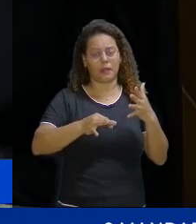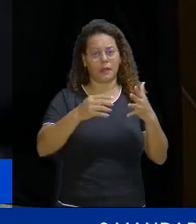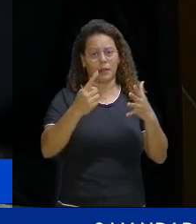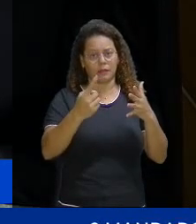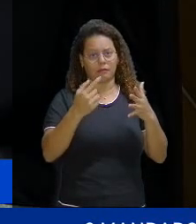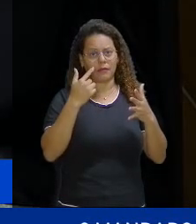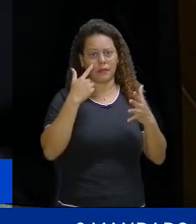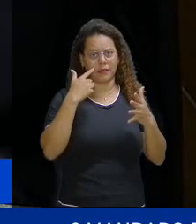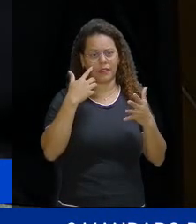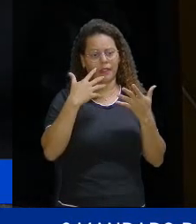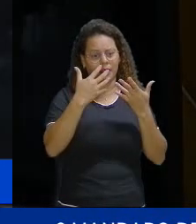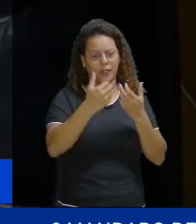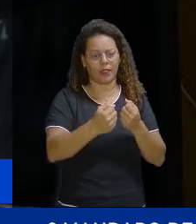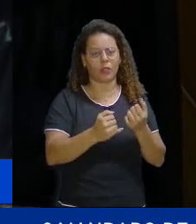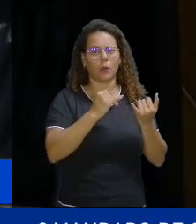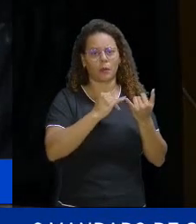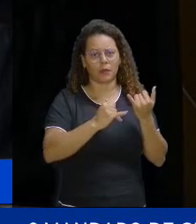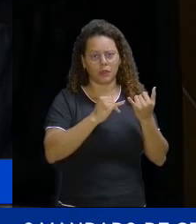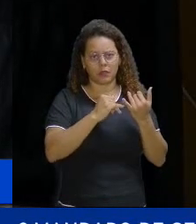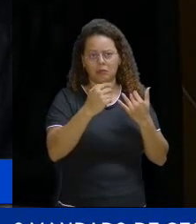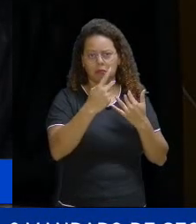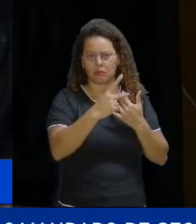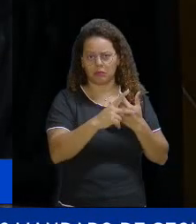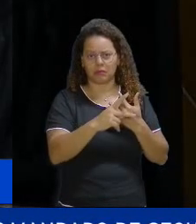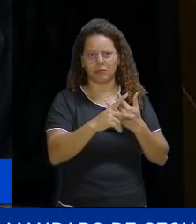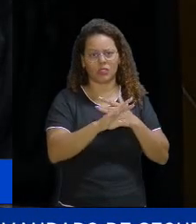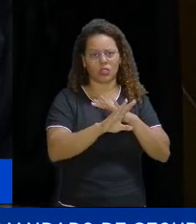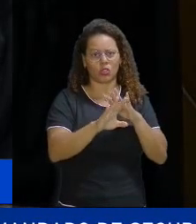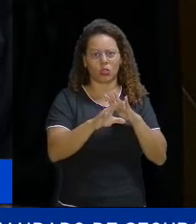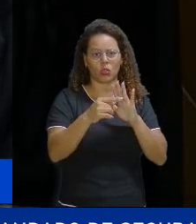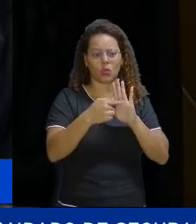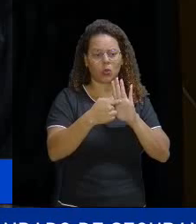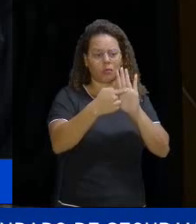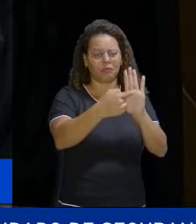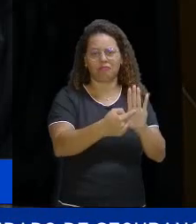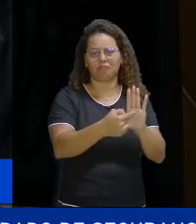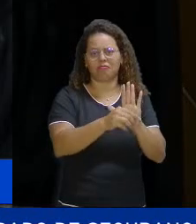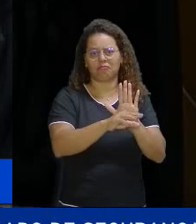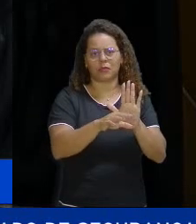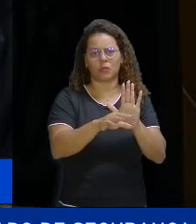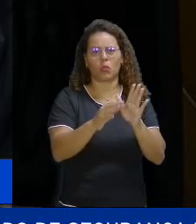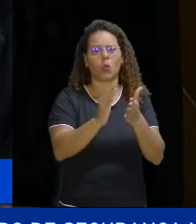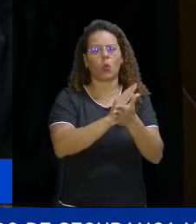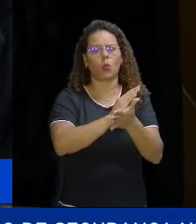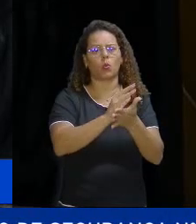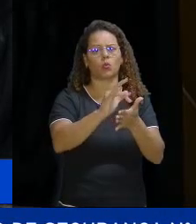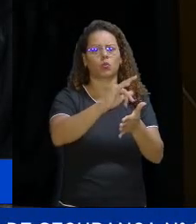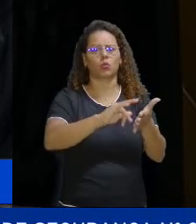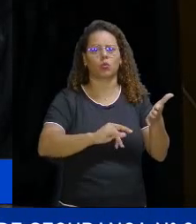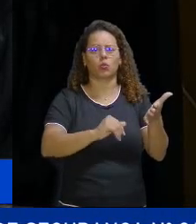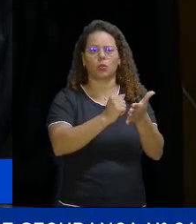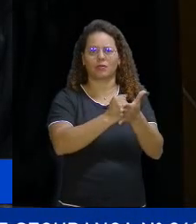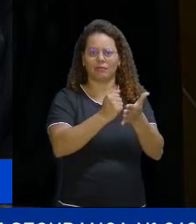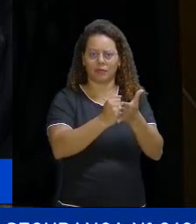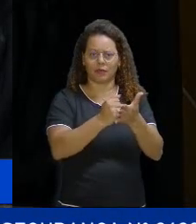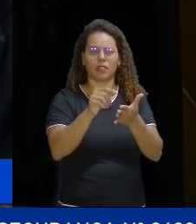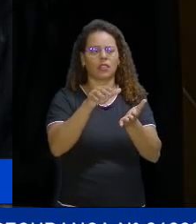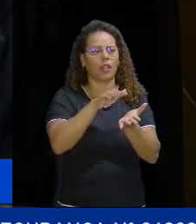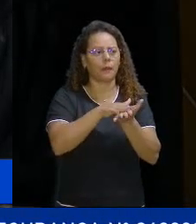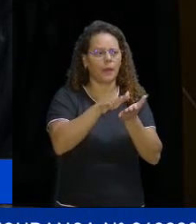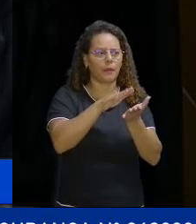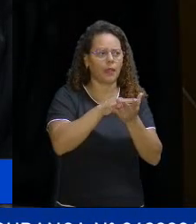deferiu parcialmente pedidos cautelares, determinando a apresentação de documentos referentes a gastos